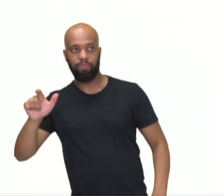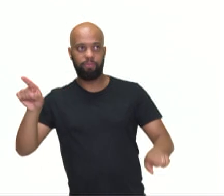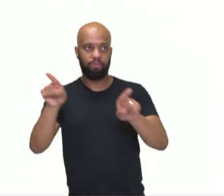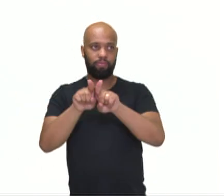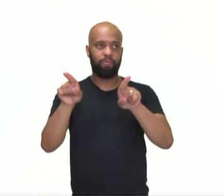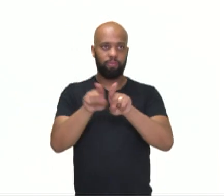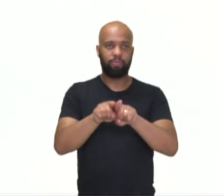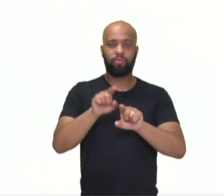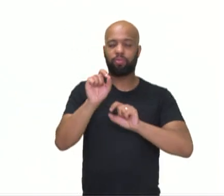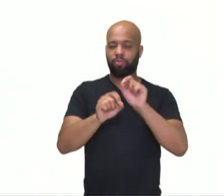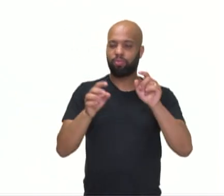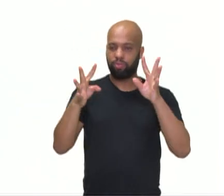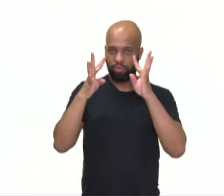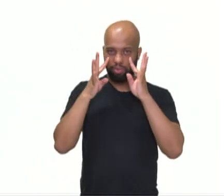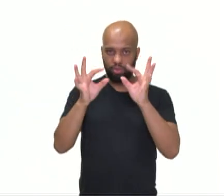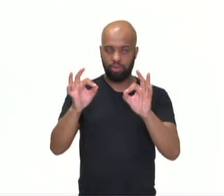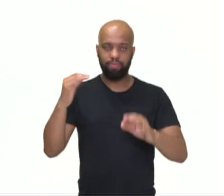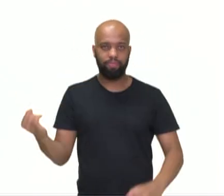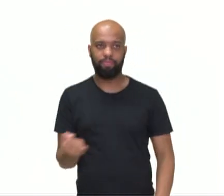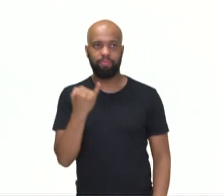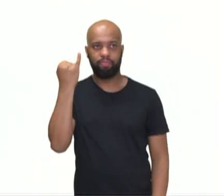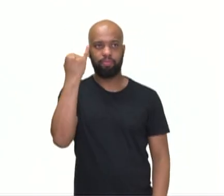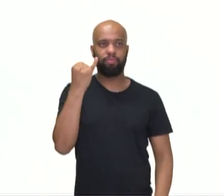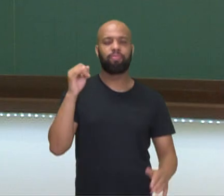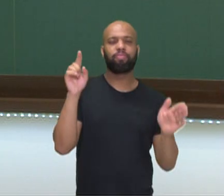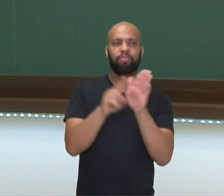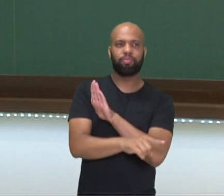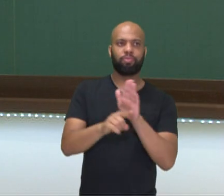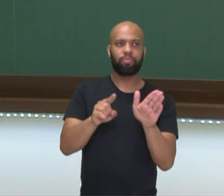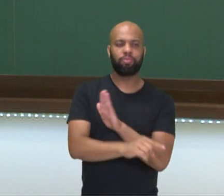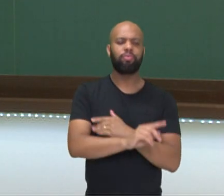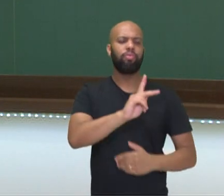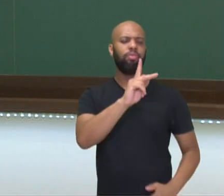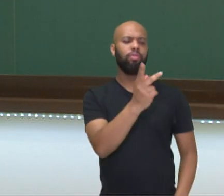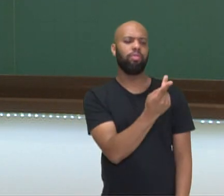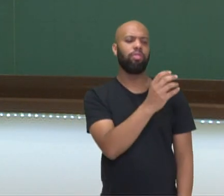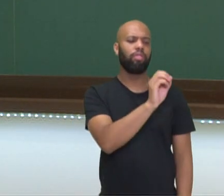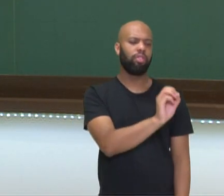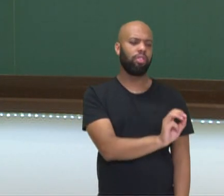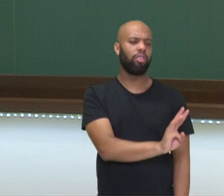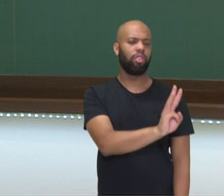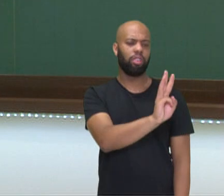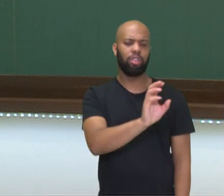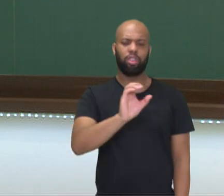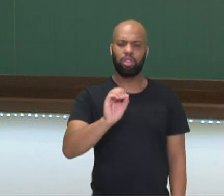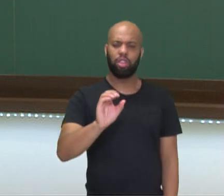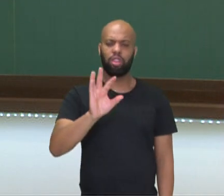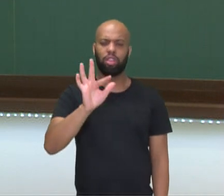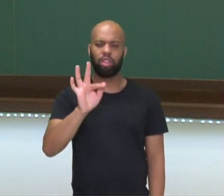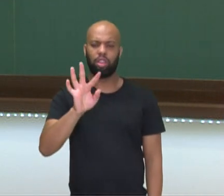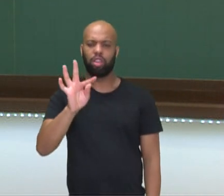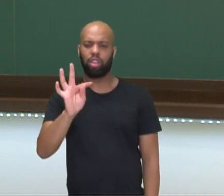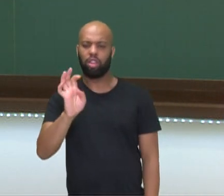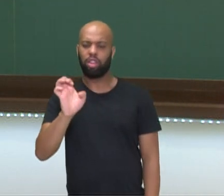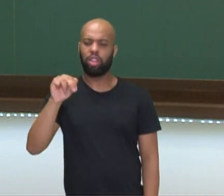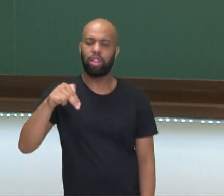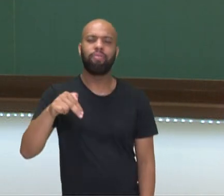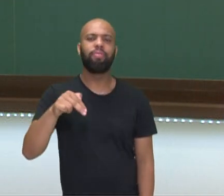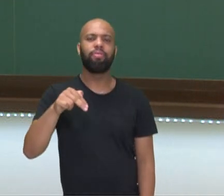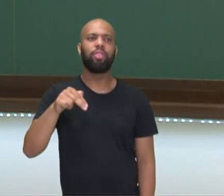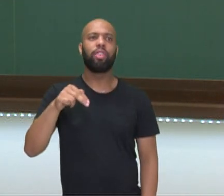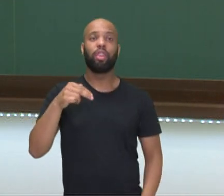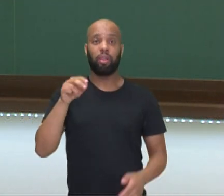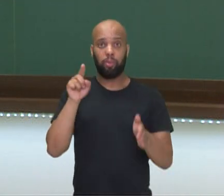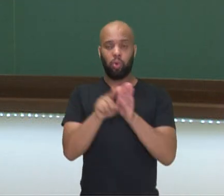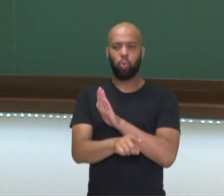temos que prestar muita atenção é com a pergunta how often, com qual frequência, pois as respostas normalmente são formadas